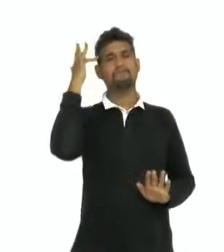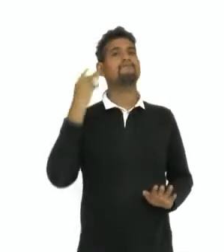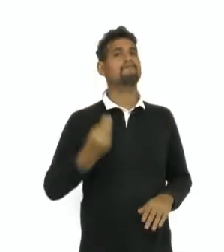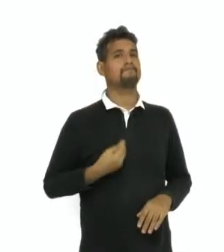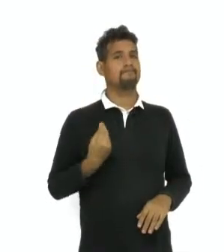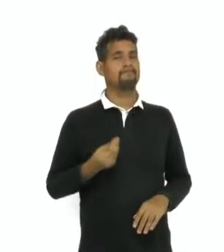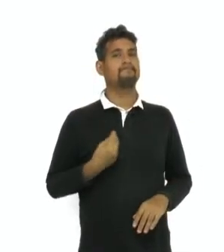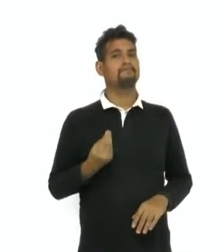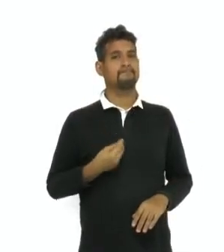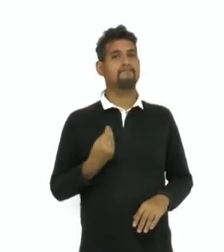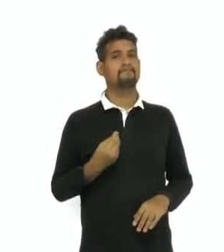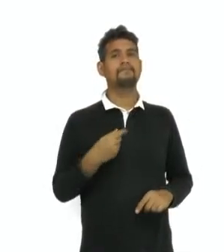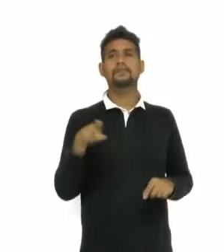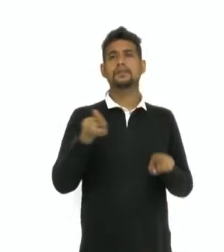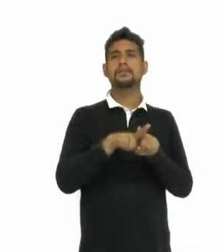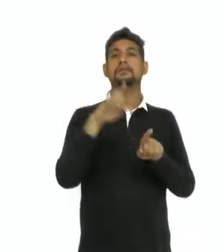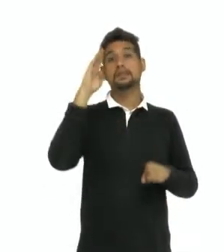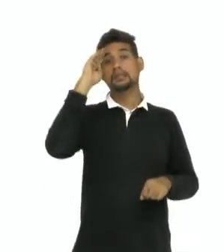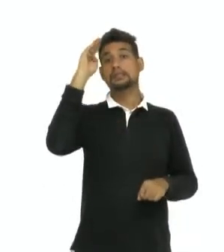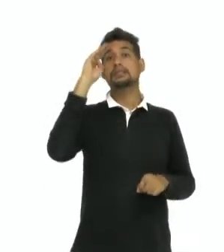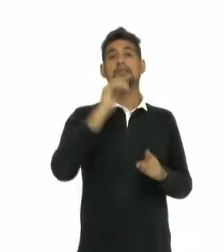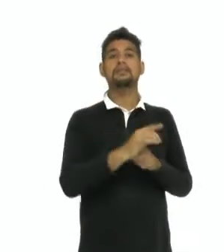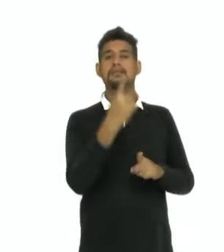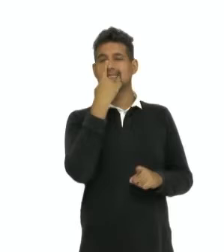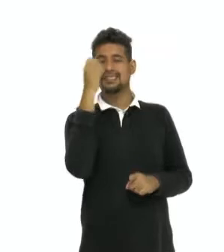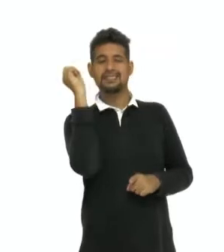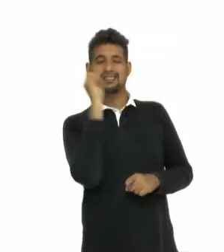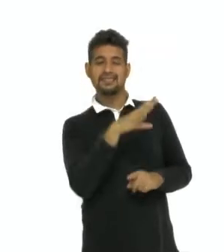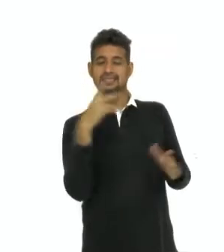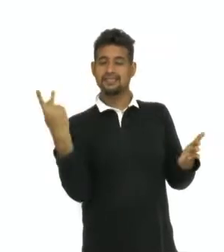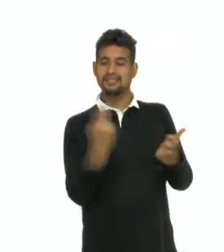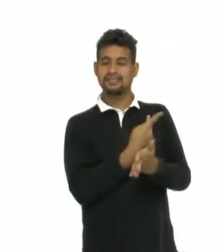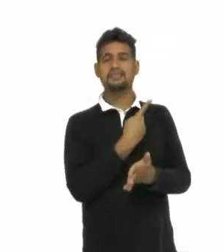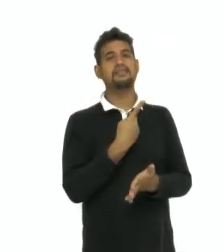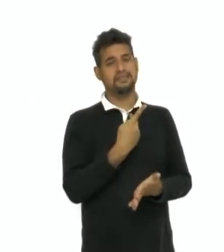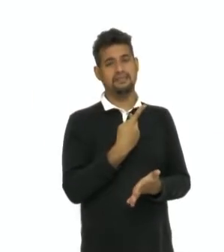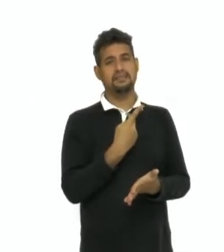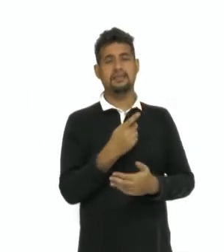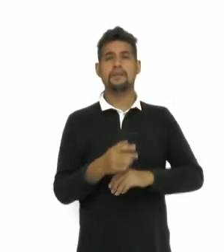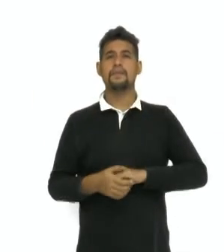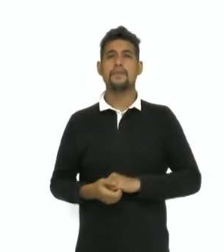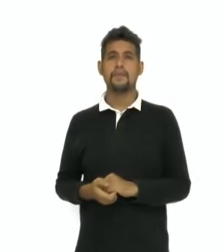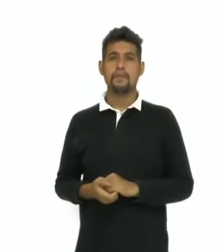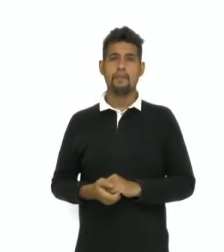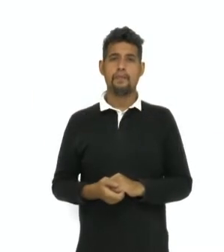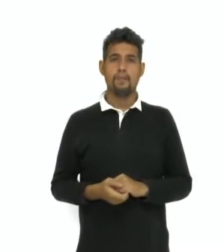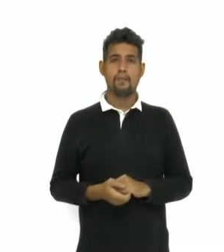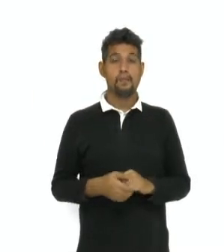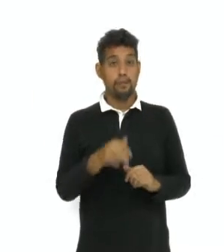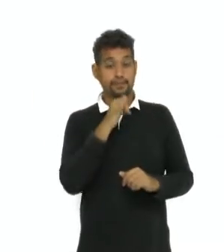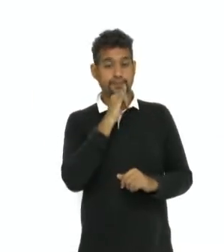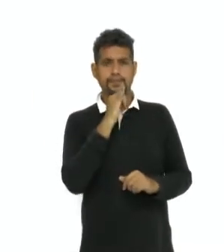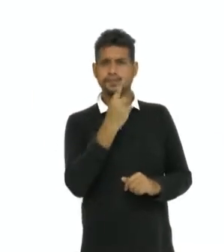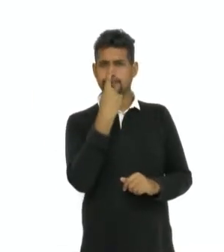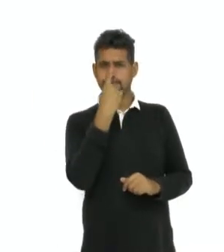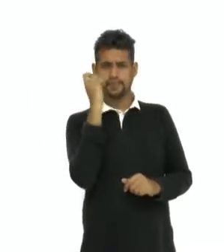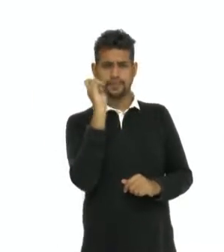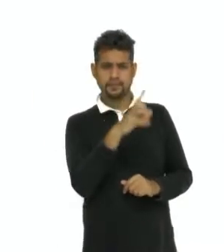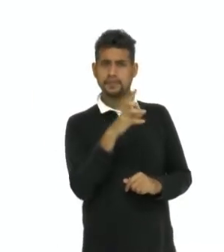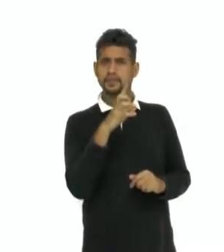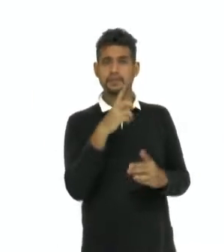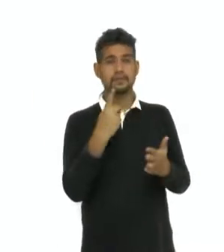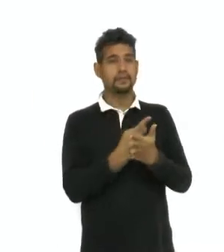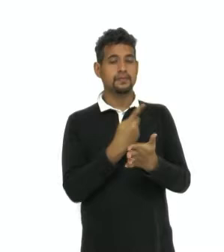ambiente, principalmente quando descartadas de maneira inadequada no lixo comum. Quando são descartadas de